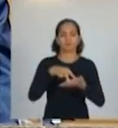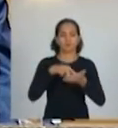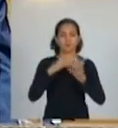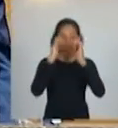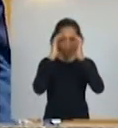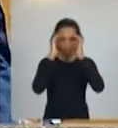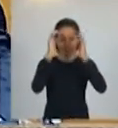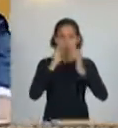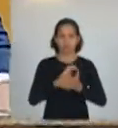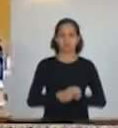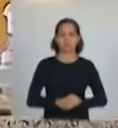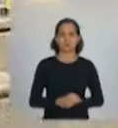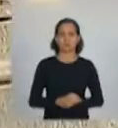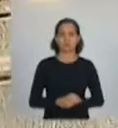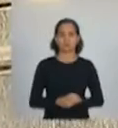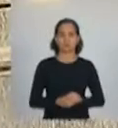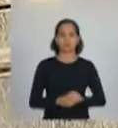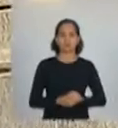respeito.